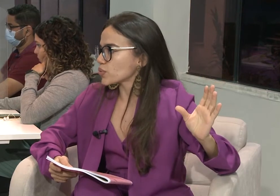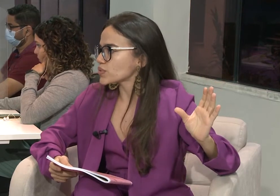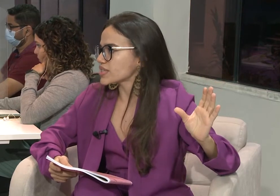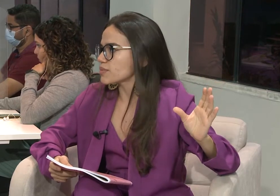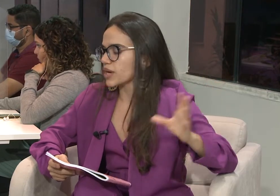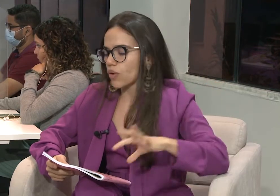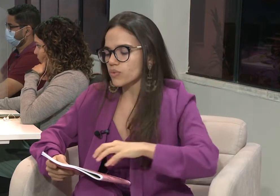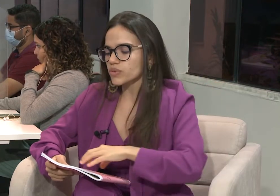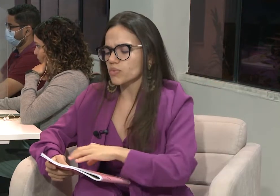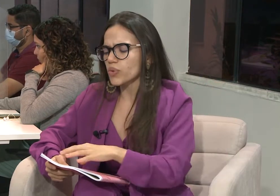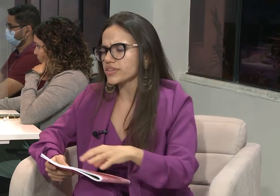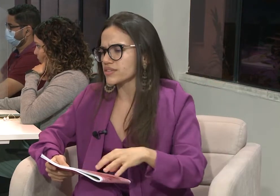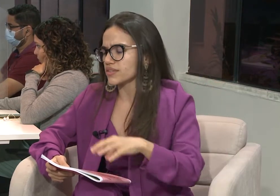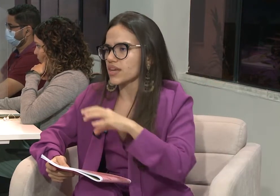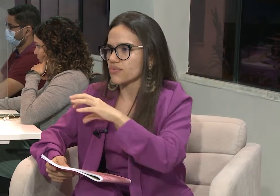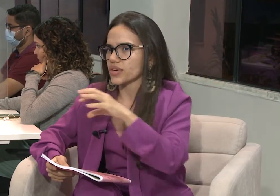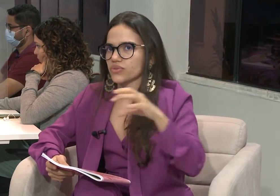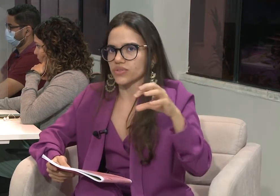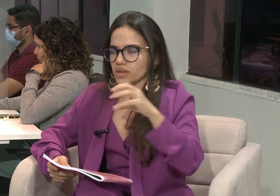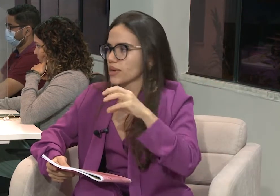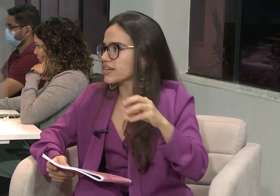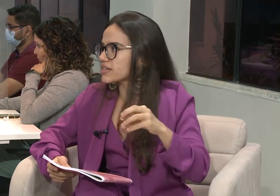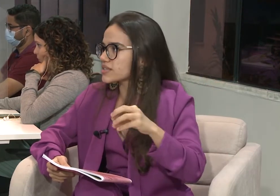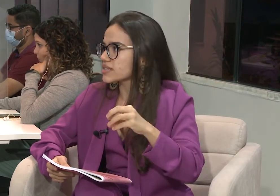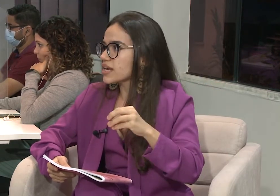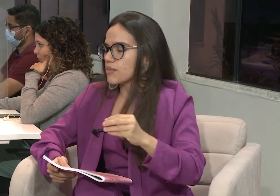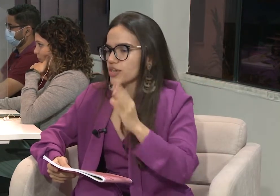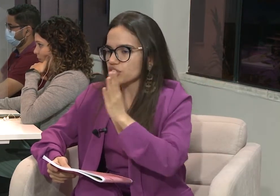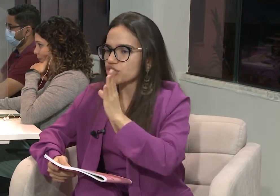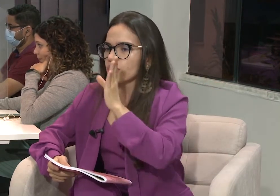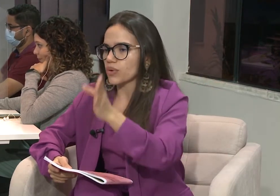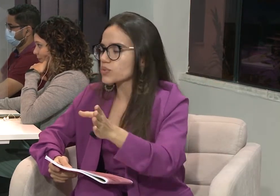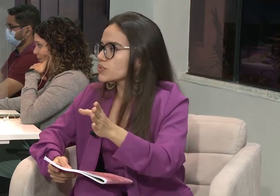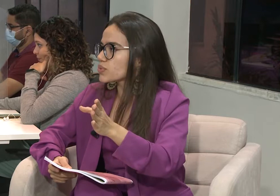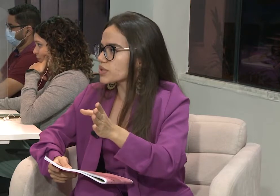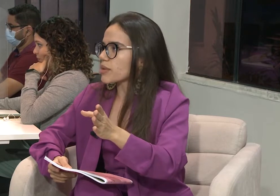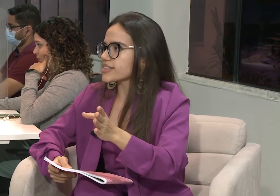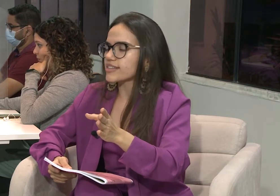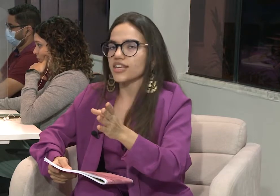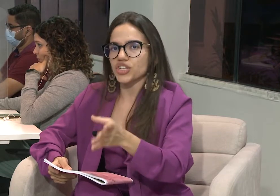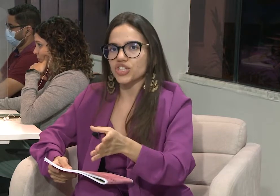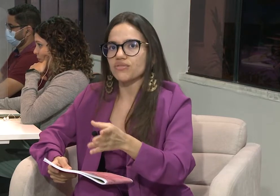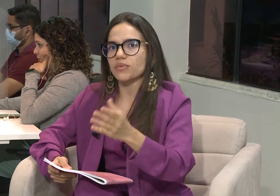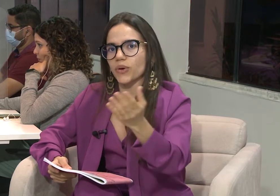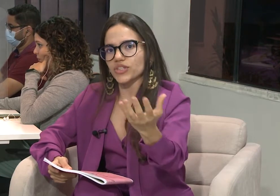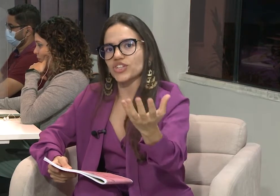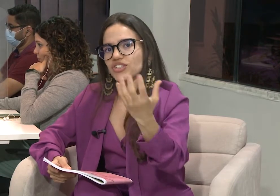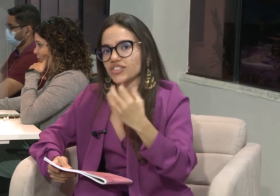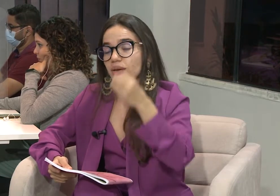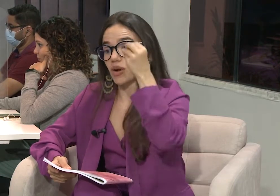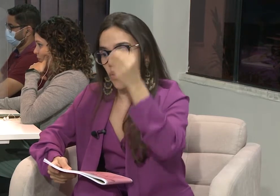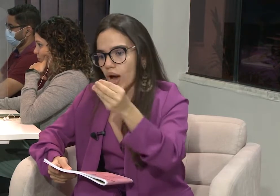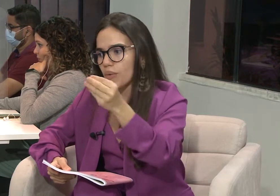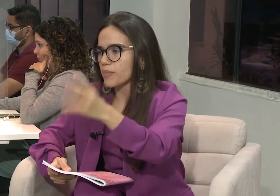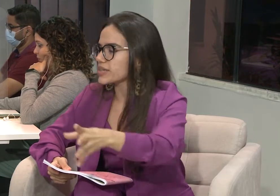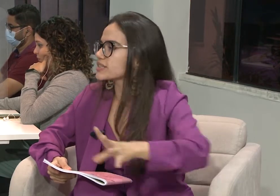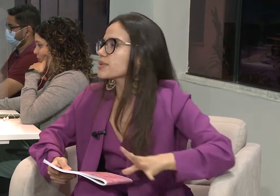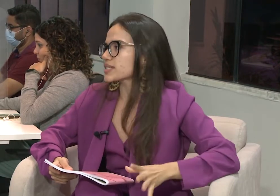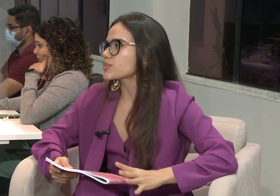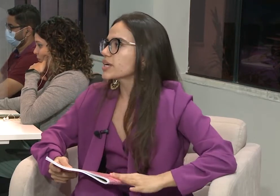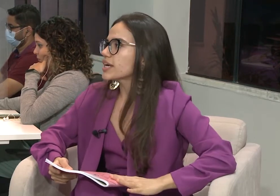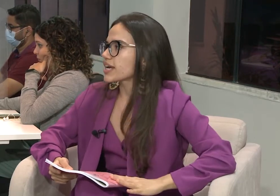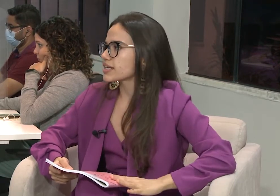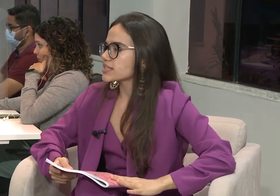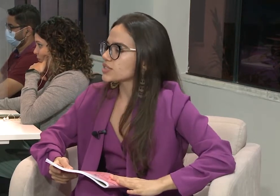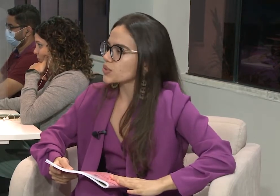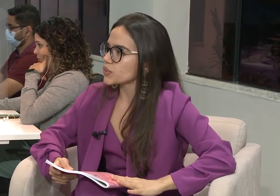também conduzir. Porque como muitas têm efeitos semelhantes, para a gente dar uma conduta mais assertiva, é importante que a gente saiba qual a planta